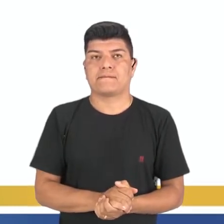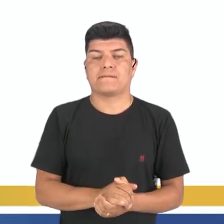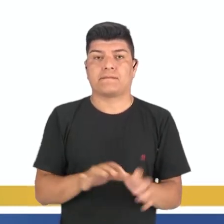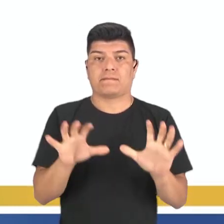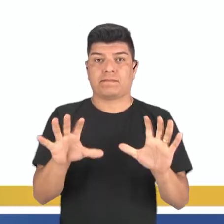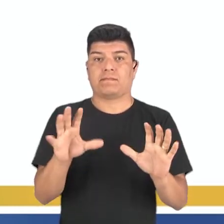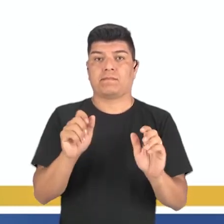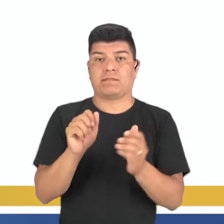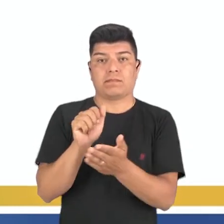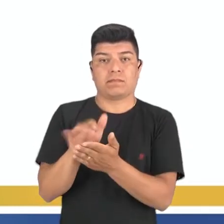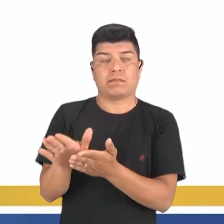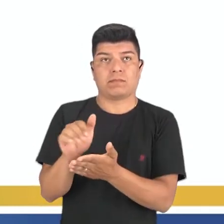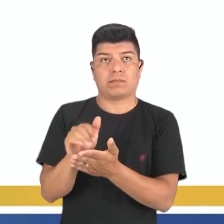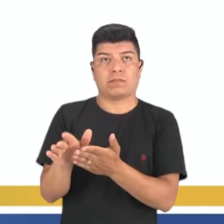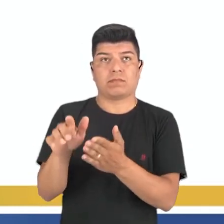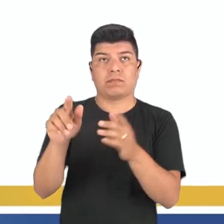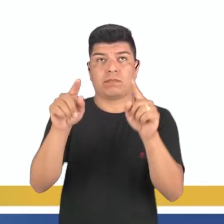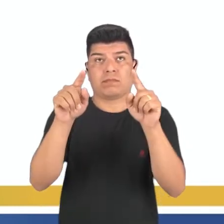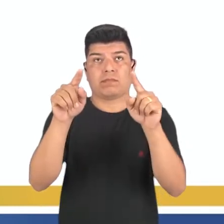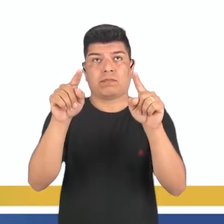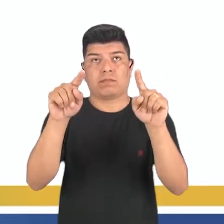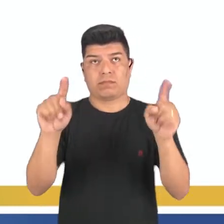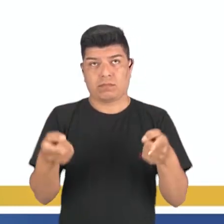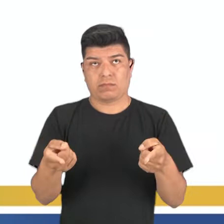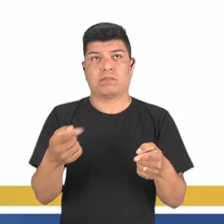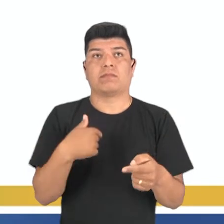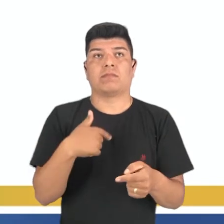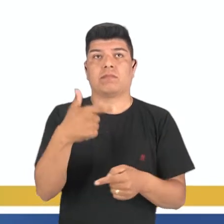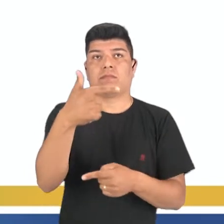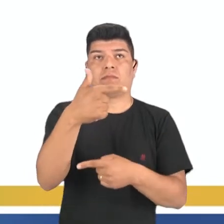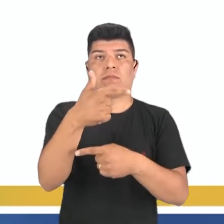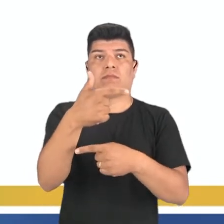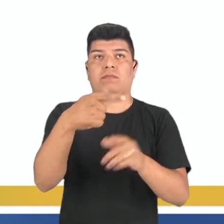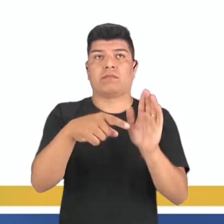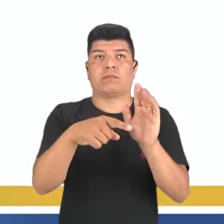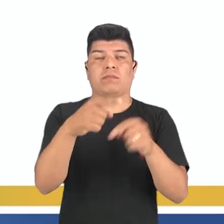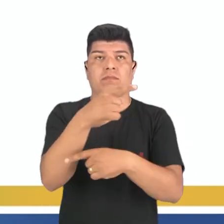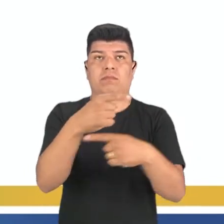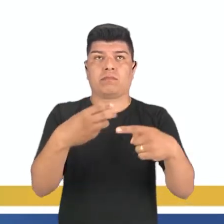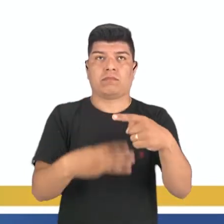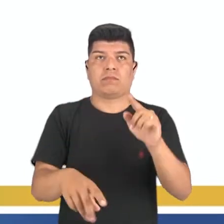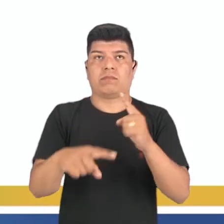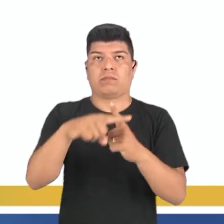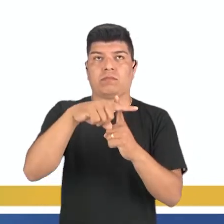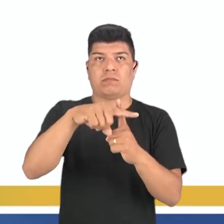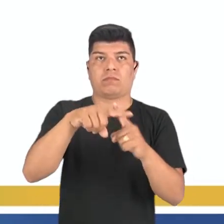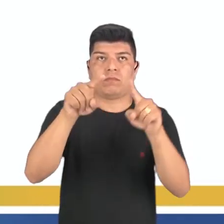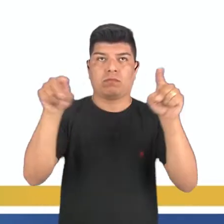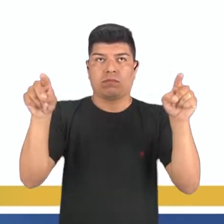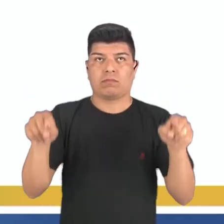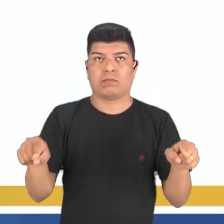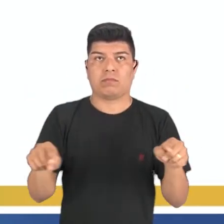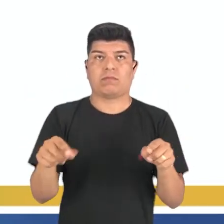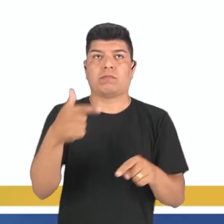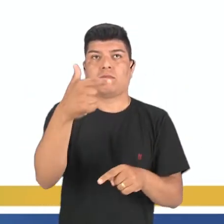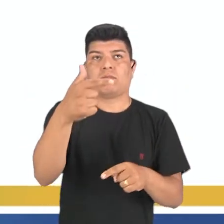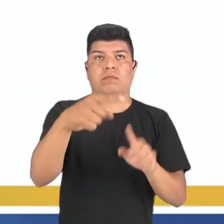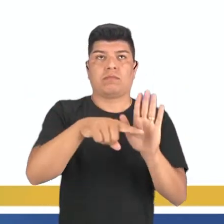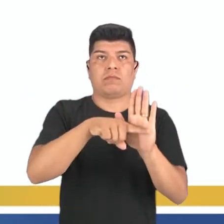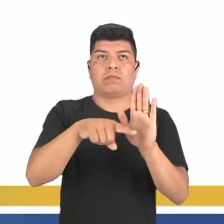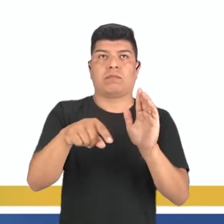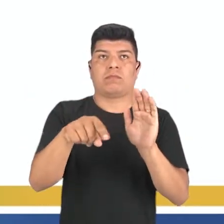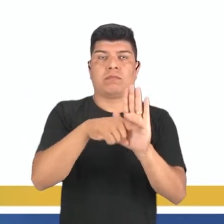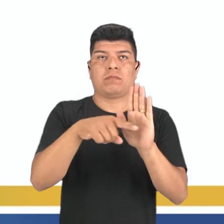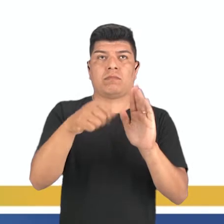Então agora eu posso eliminar os parênteses. Então fica, ó, 2/3 mais, abre colchete, 2 menos 1/4,